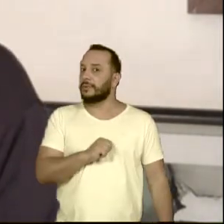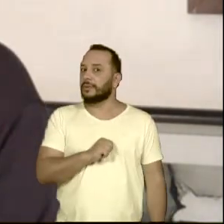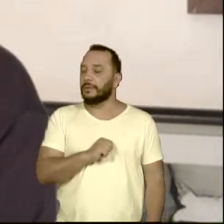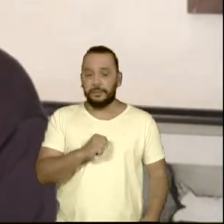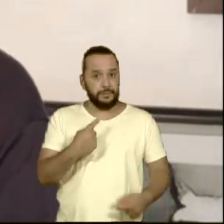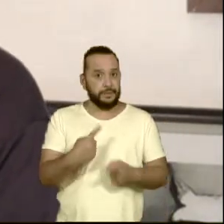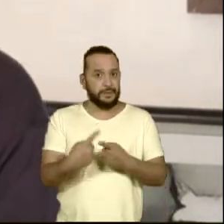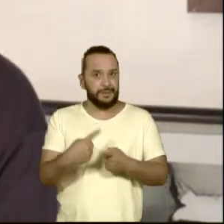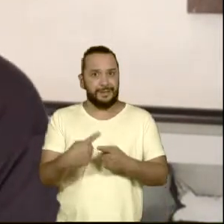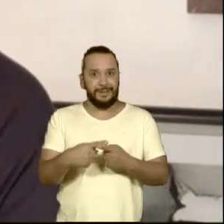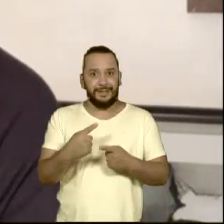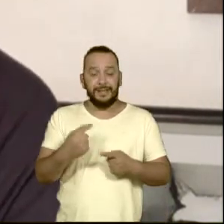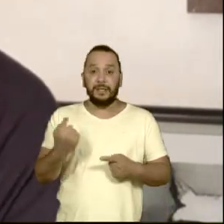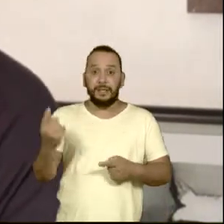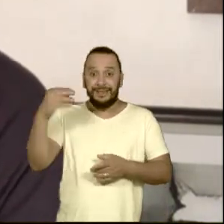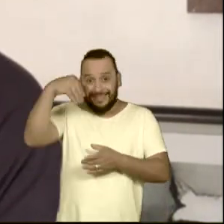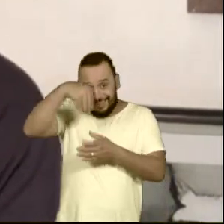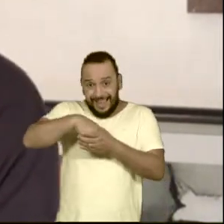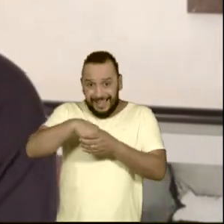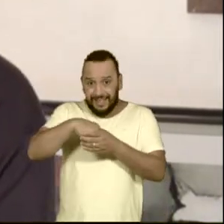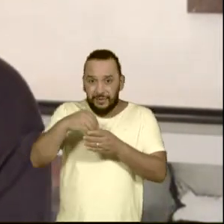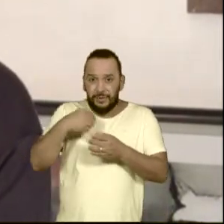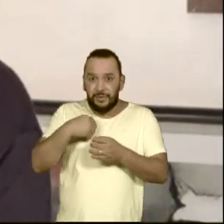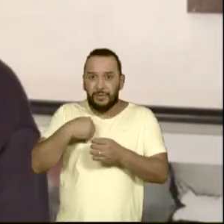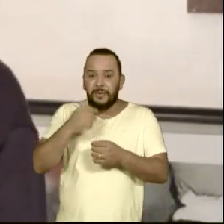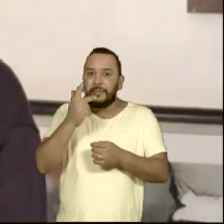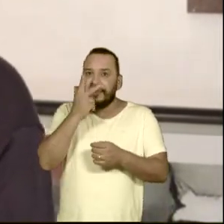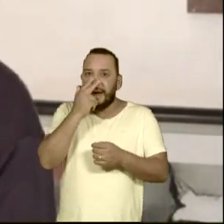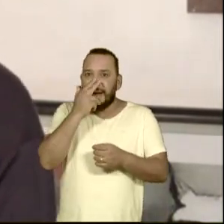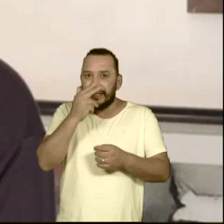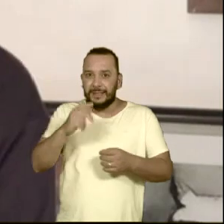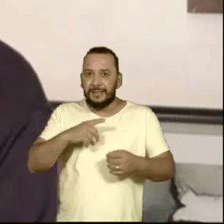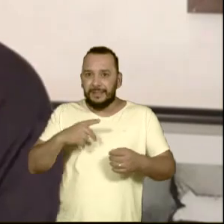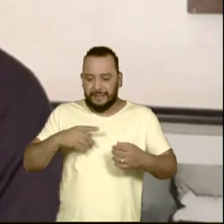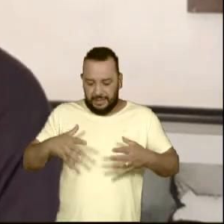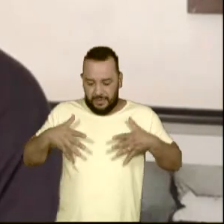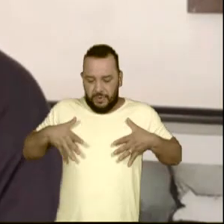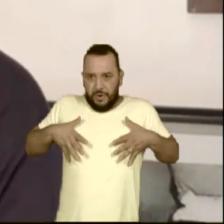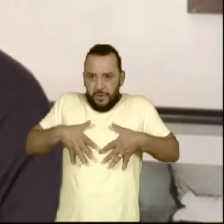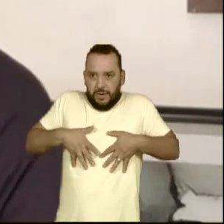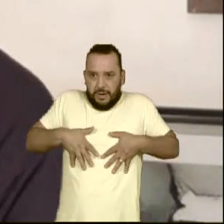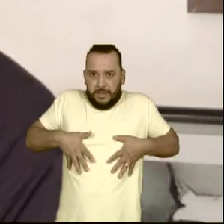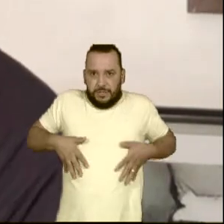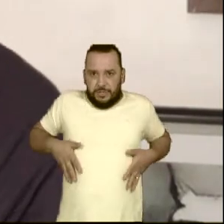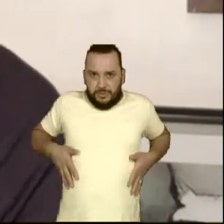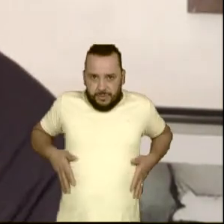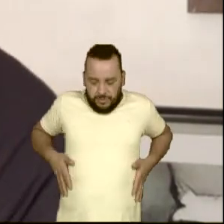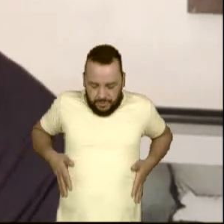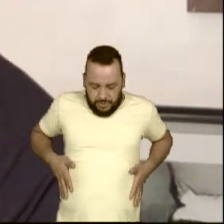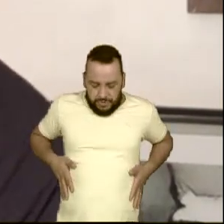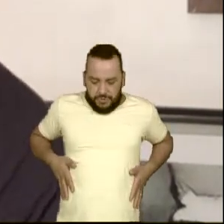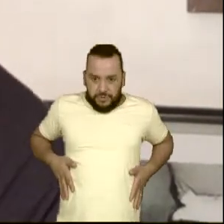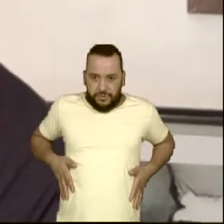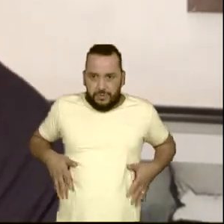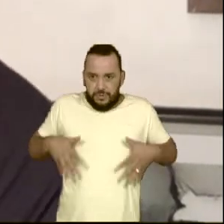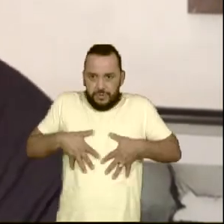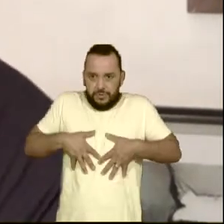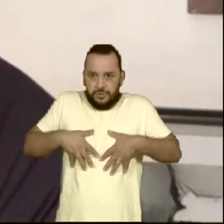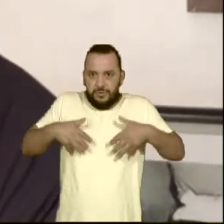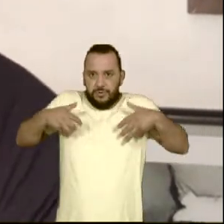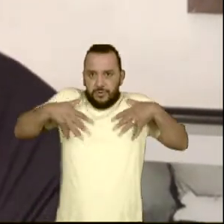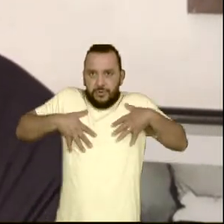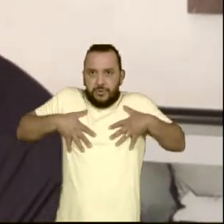A gente, dentro daquele boneco, a gente parece um homem-bomba. A gente tem um colete, tá? No qual, dentro do colete,